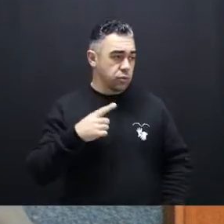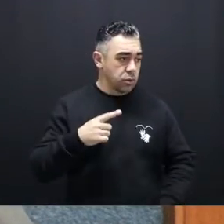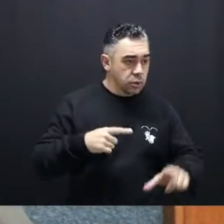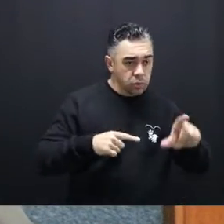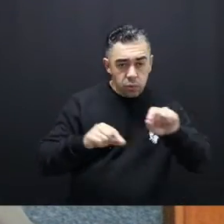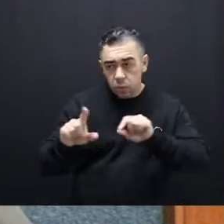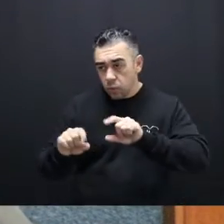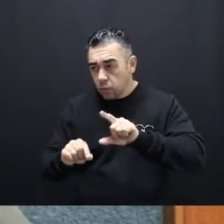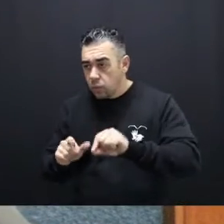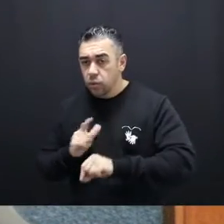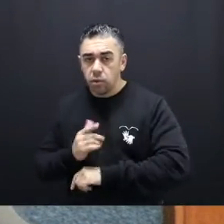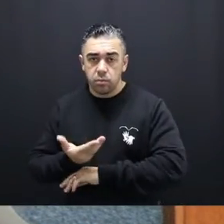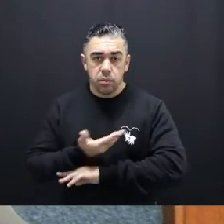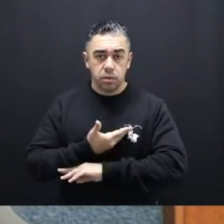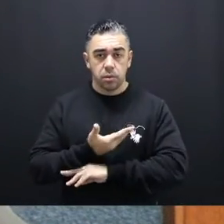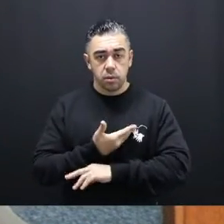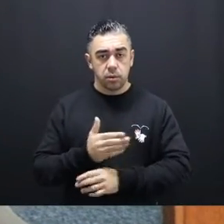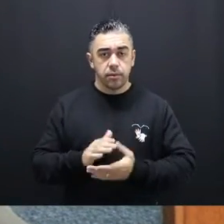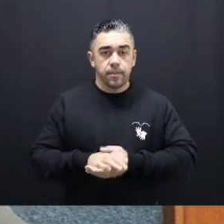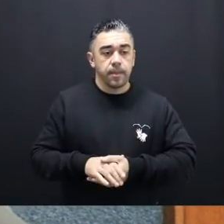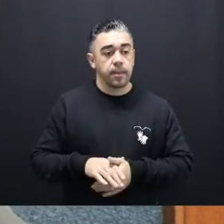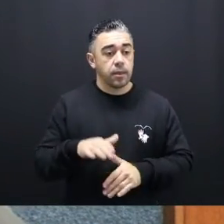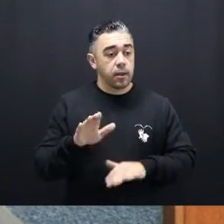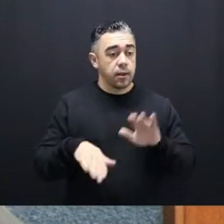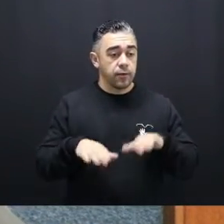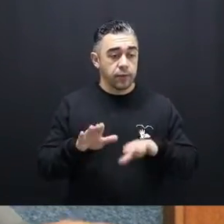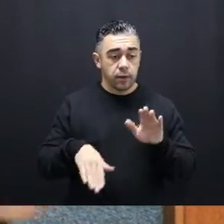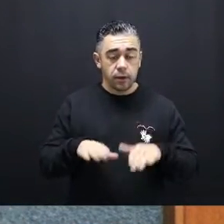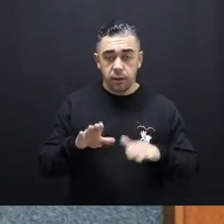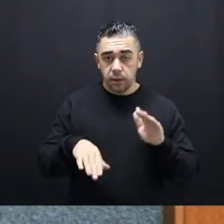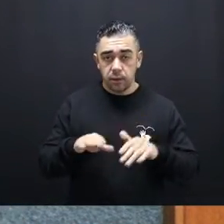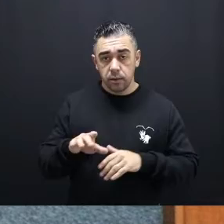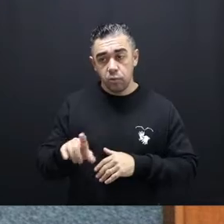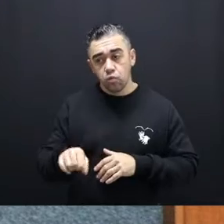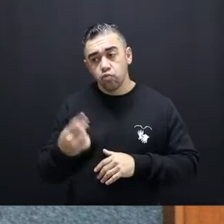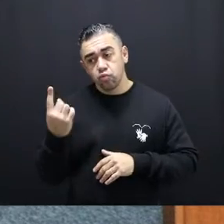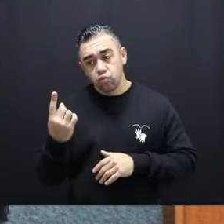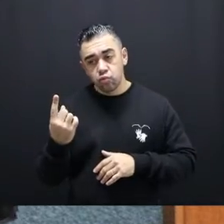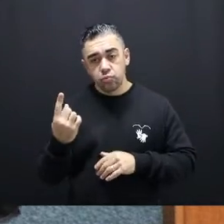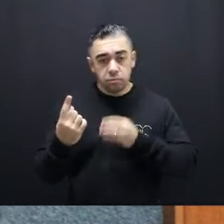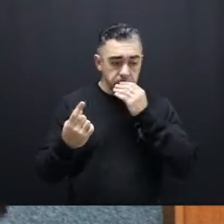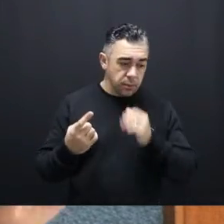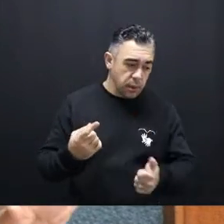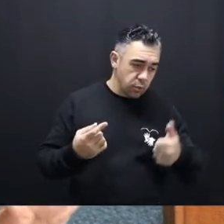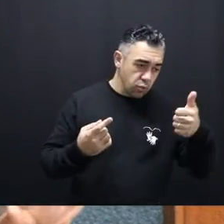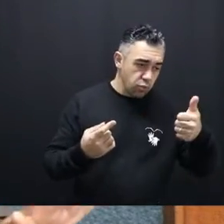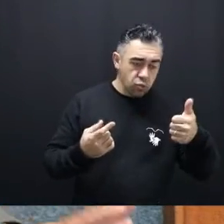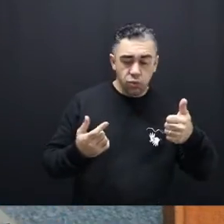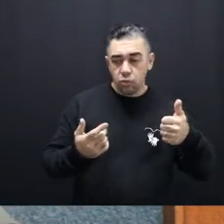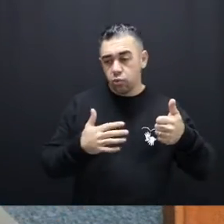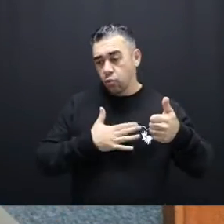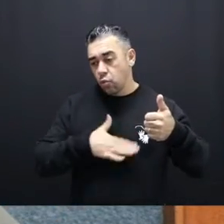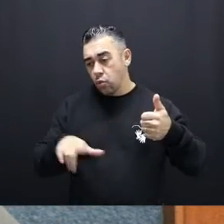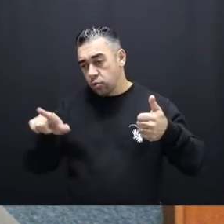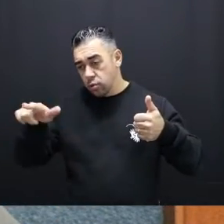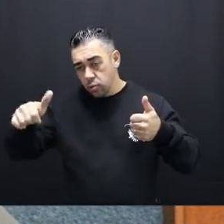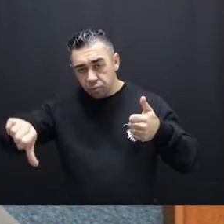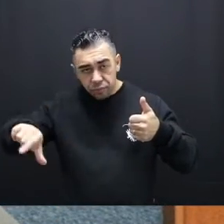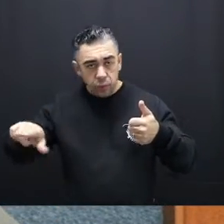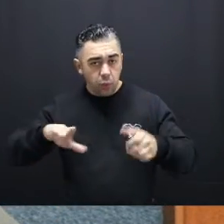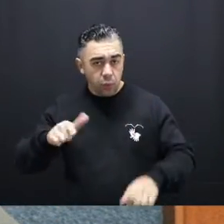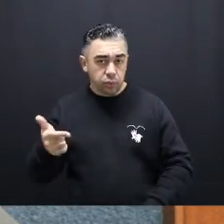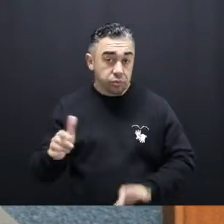outro e às vezes talvez nem tanto com né às vezes bem com um não tanto com o outro